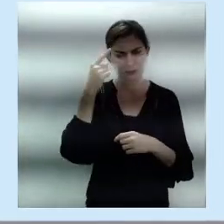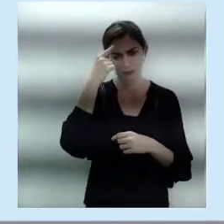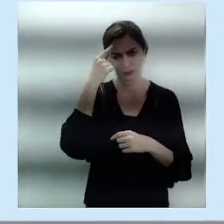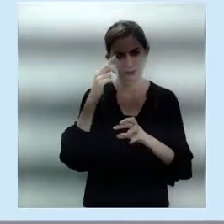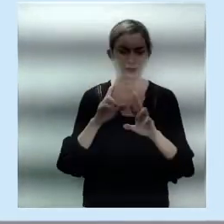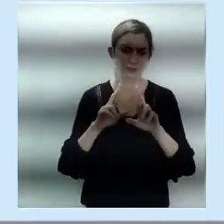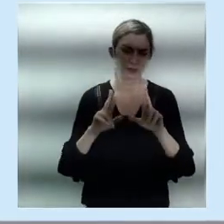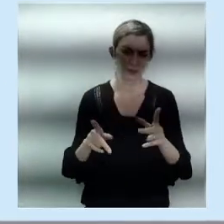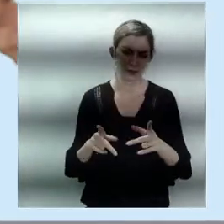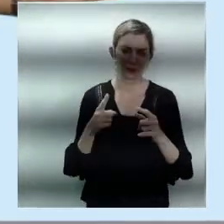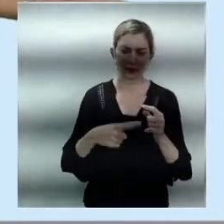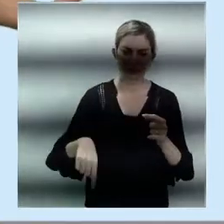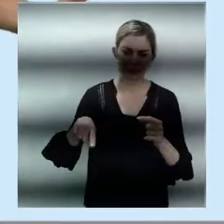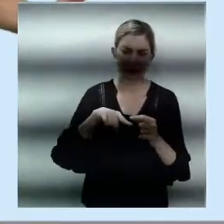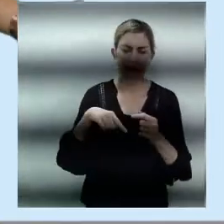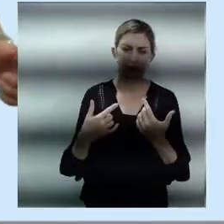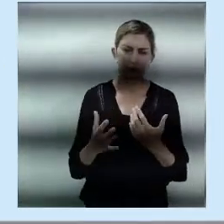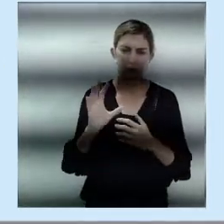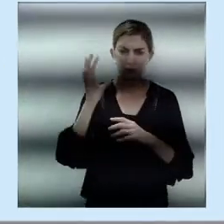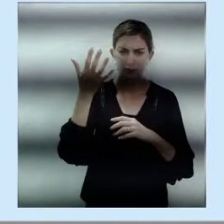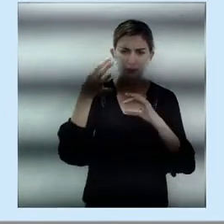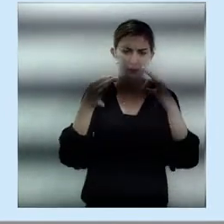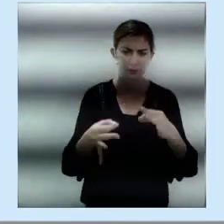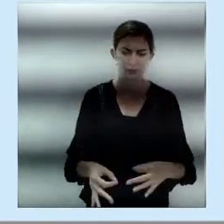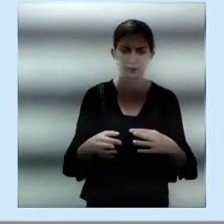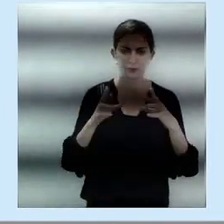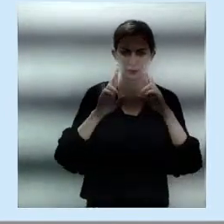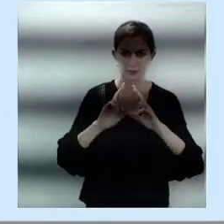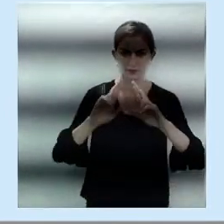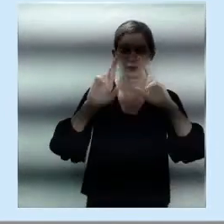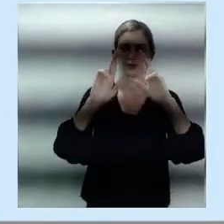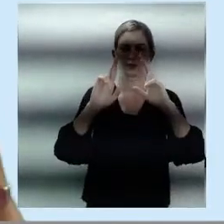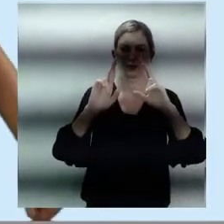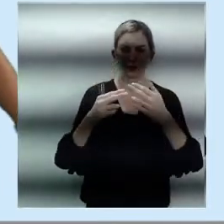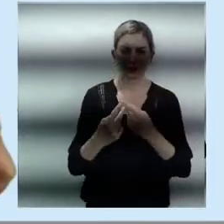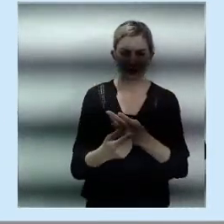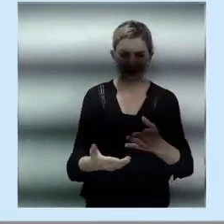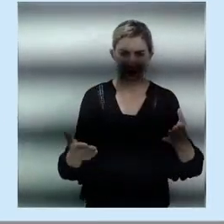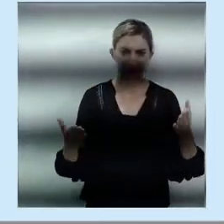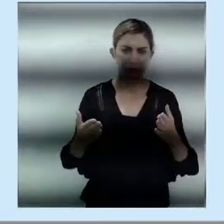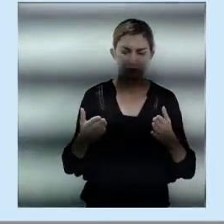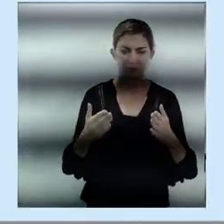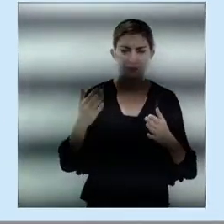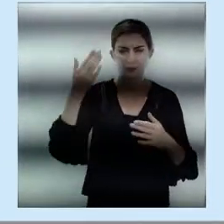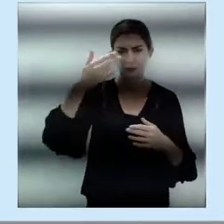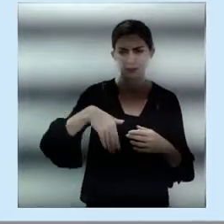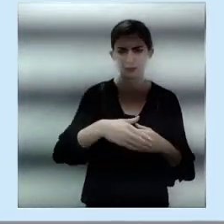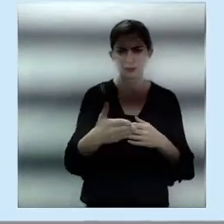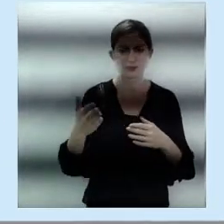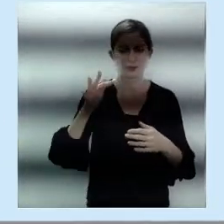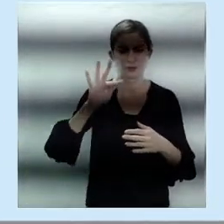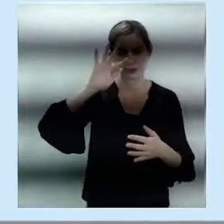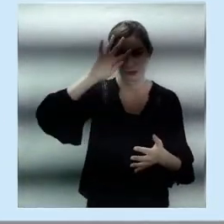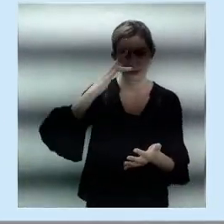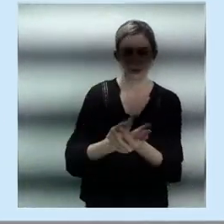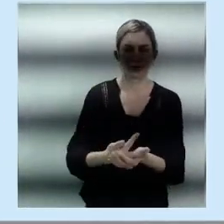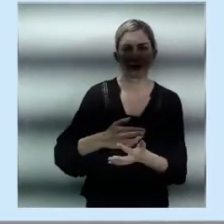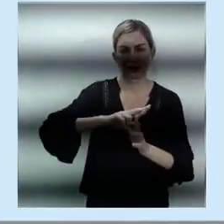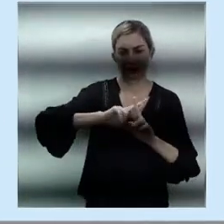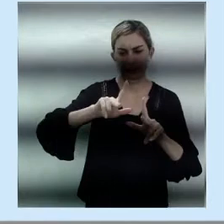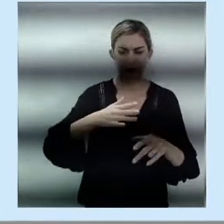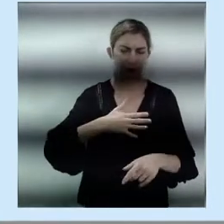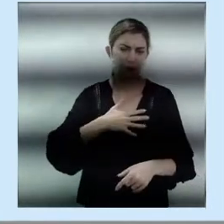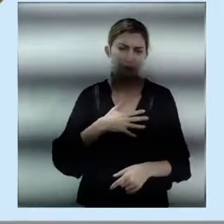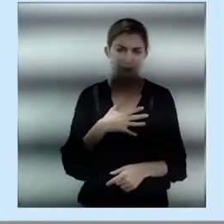pensa diferente. No nosso caso, é justamente o respeito com aquele que professa uma fé diferente